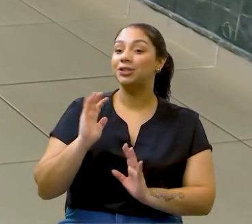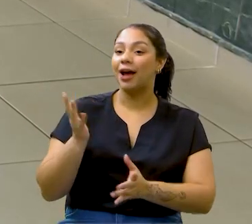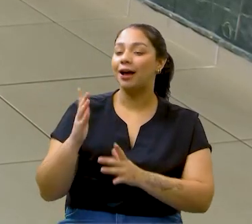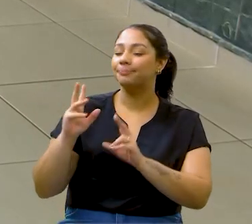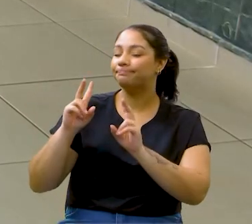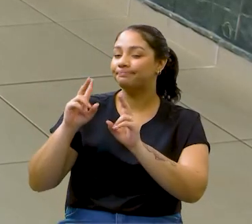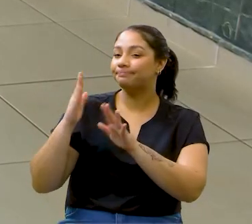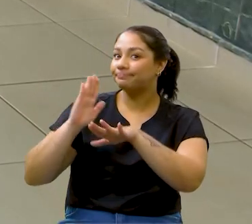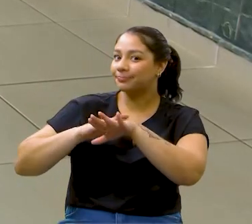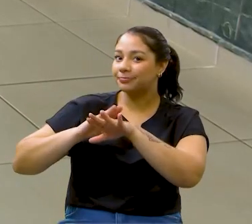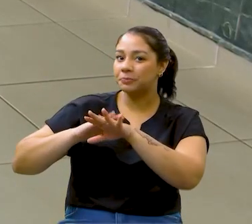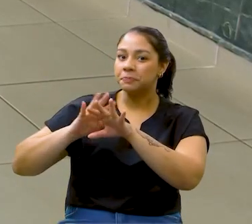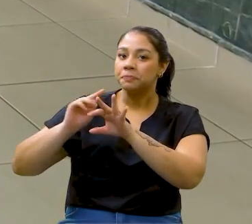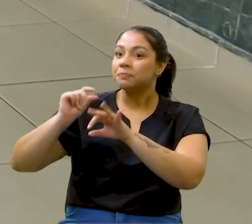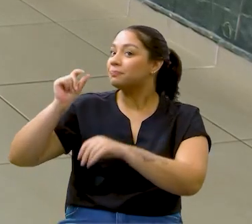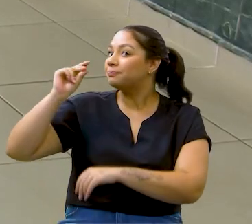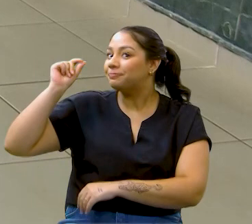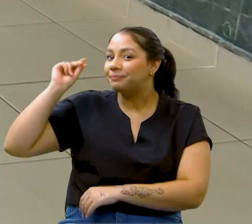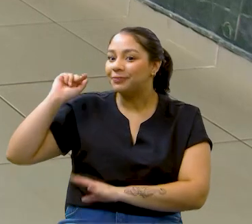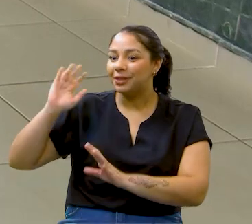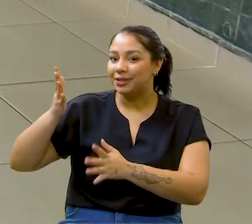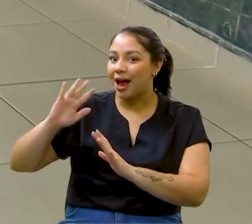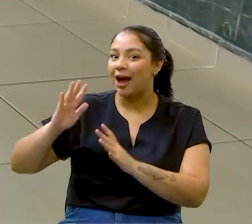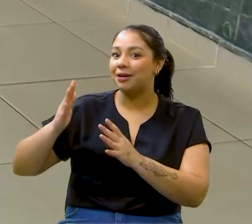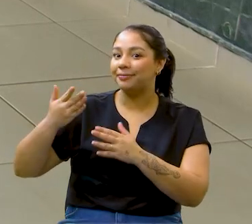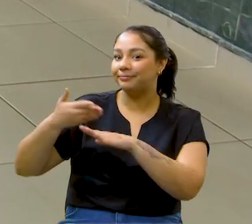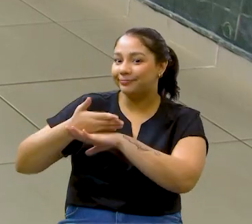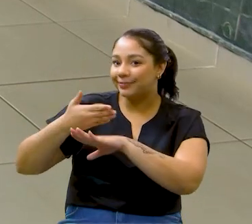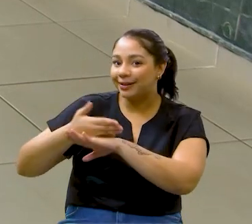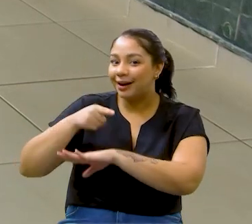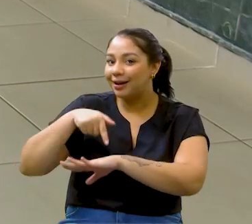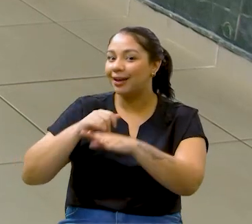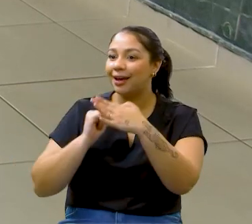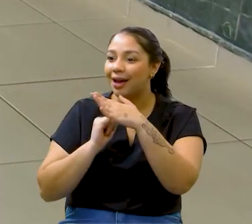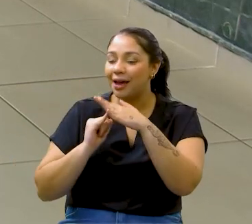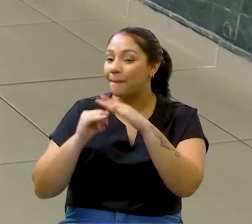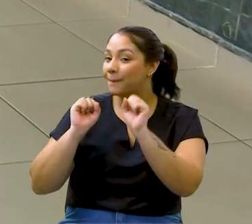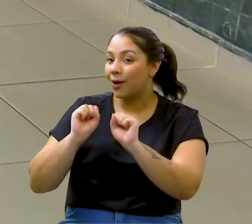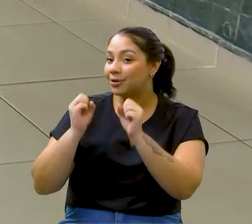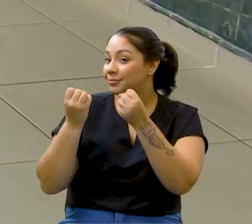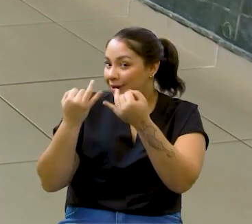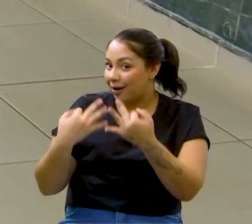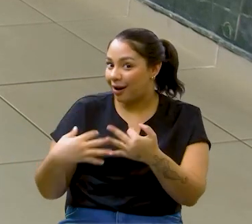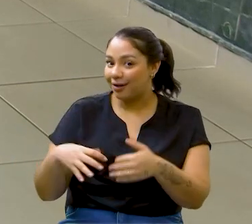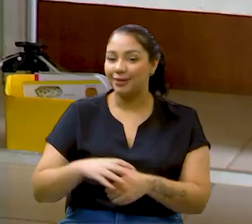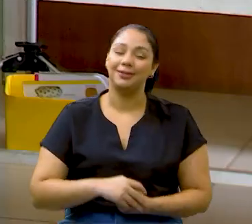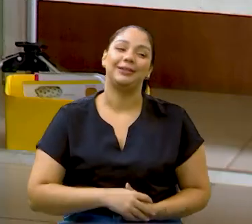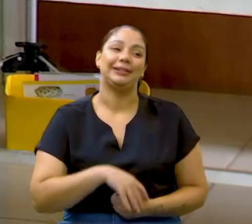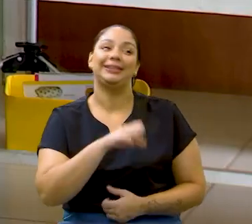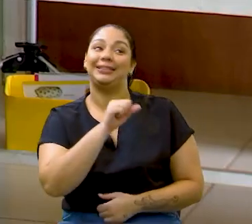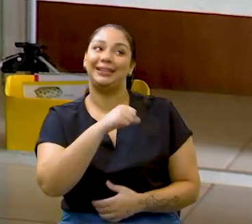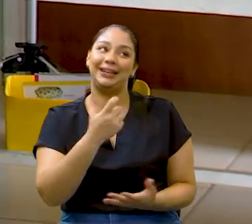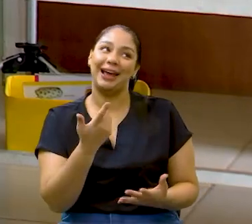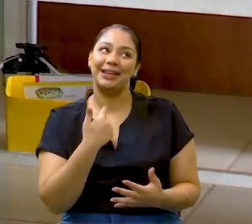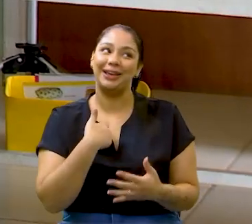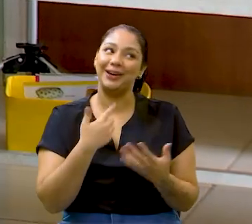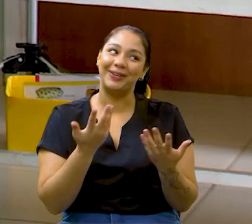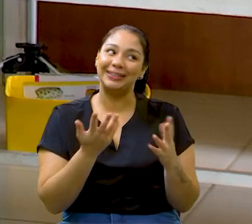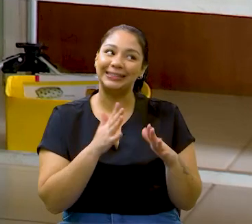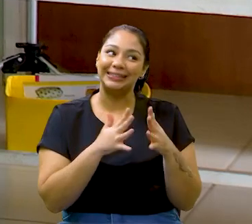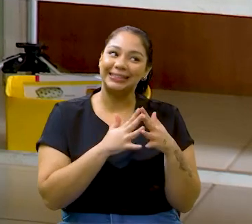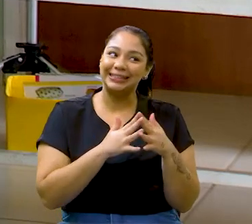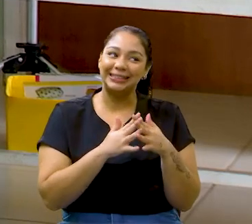há bastante tempo aqui na instituição, então vai poder contar bem aí todos esses anos. Sim, eu sou um pouco